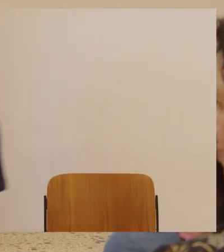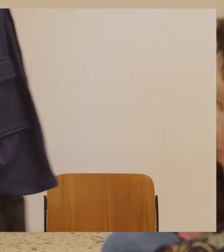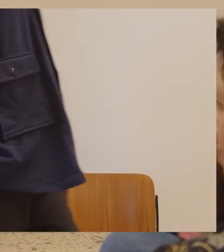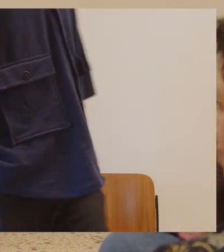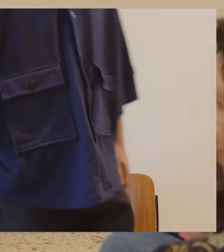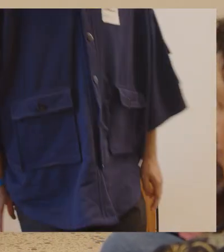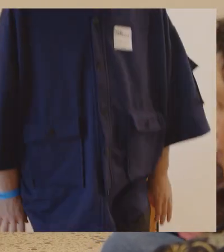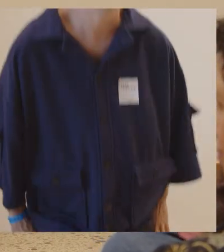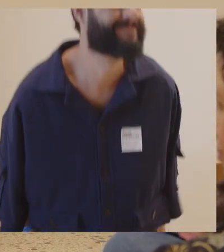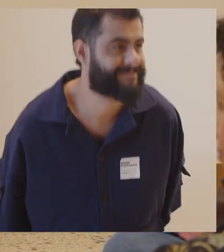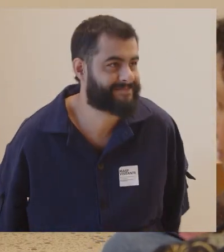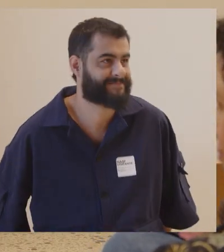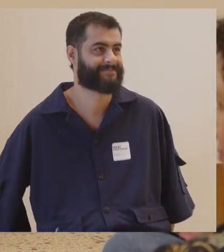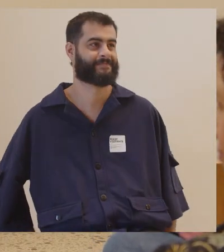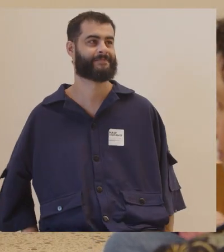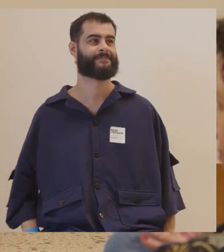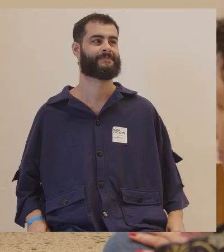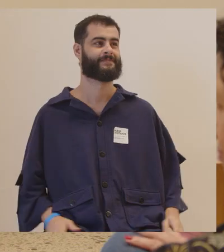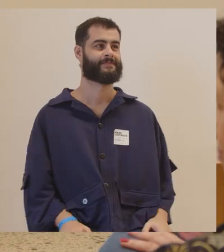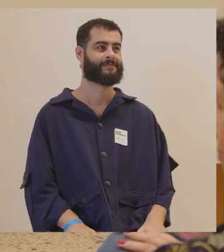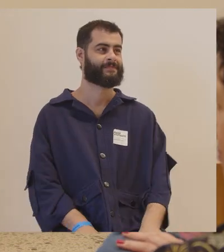Depois ele aqui.